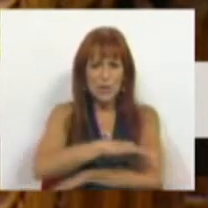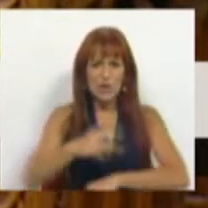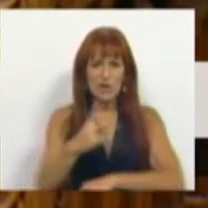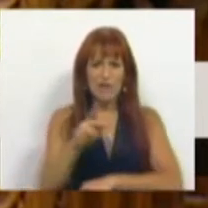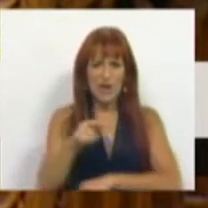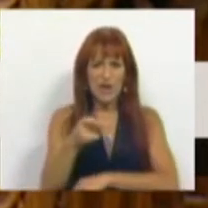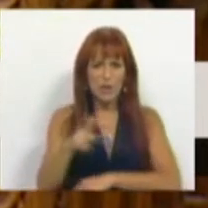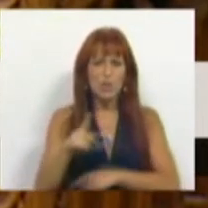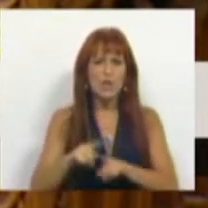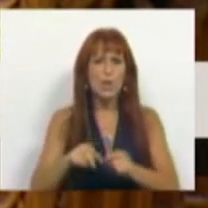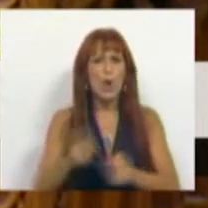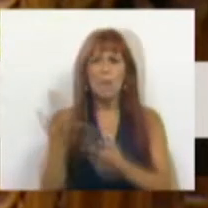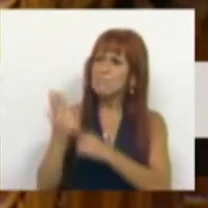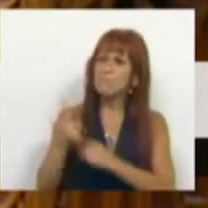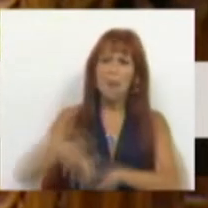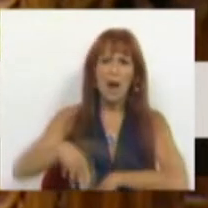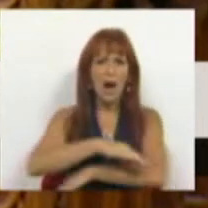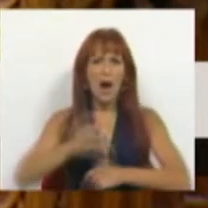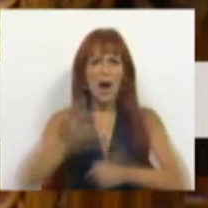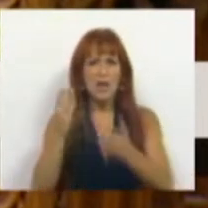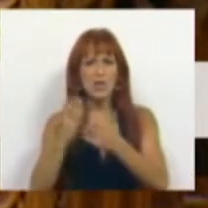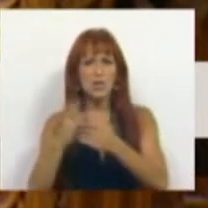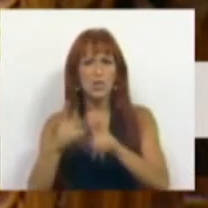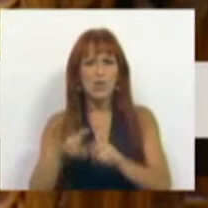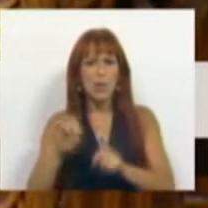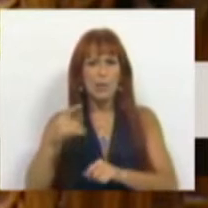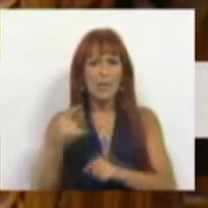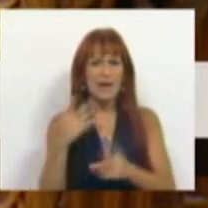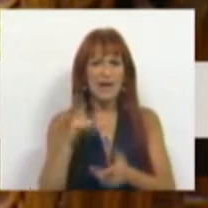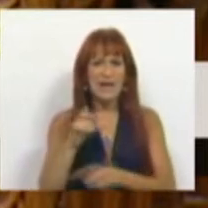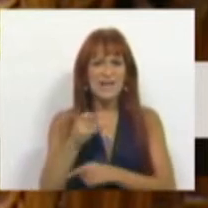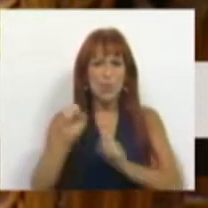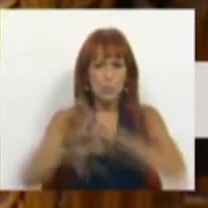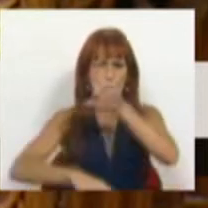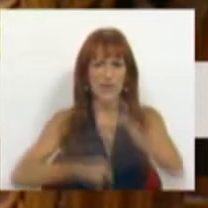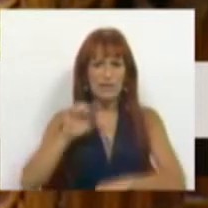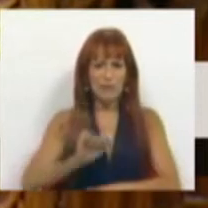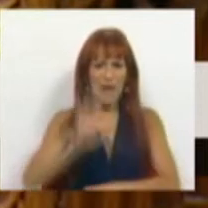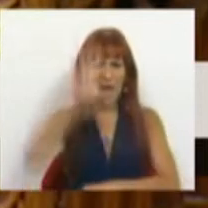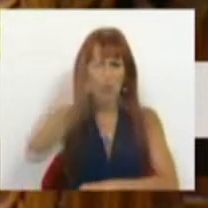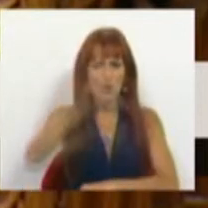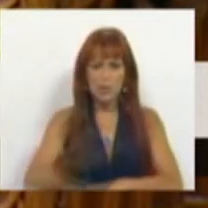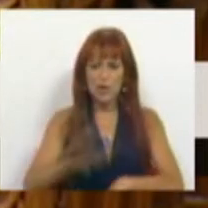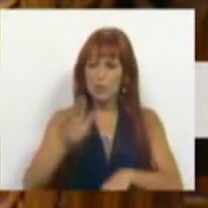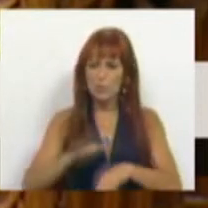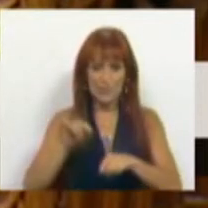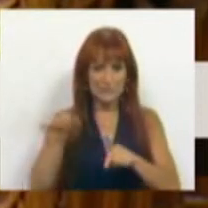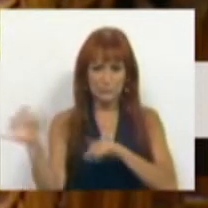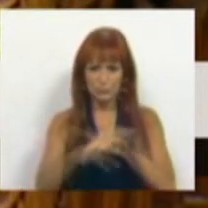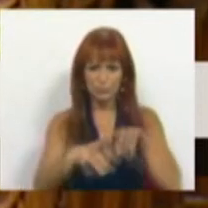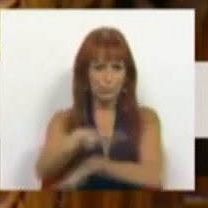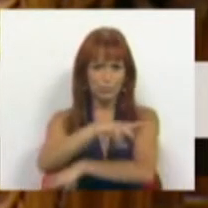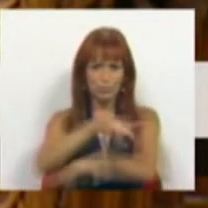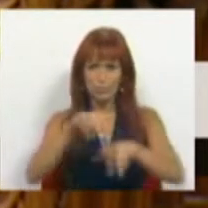Terra, tornando-se numa referência da arquitetura escolar, sendo o primeiro liceu moderno de Lisboa. Por este liceu passaram,